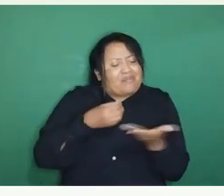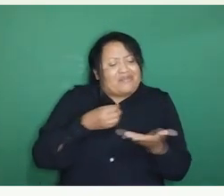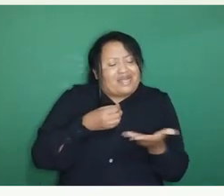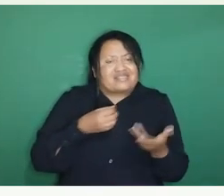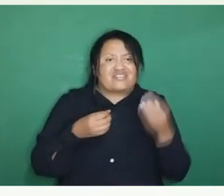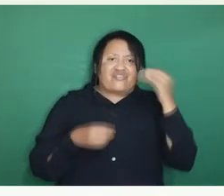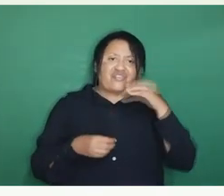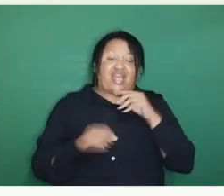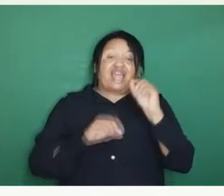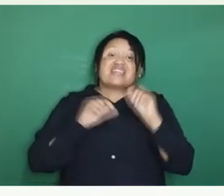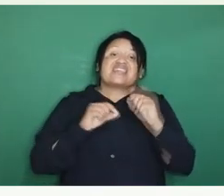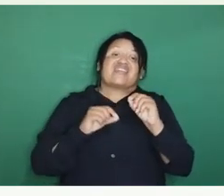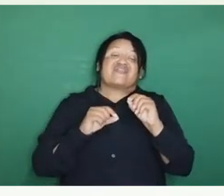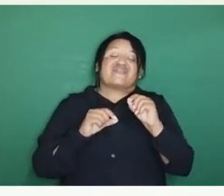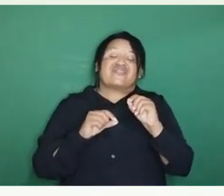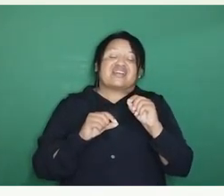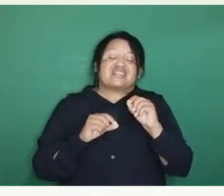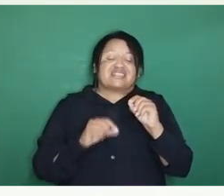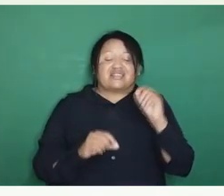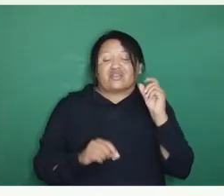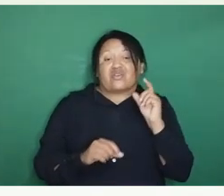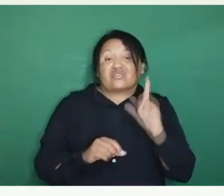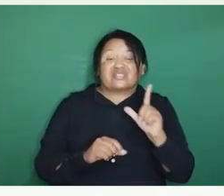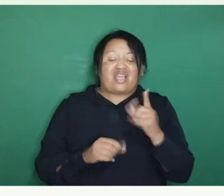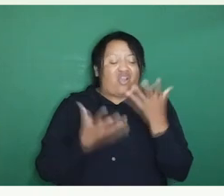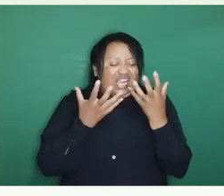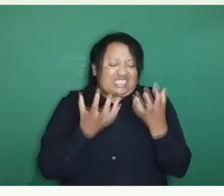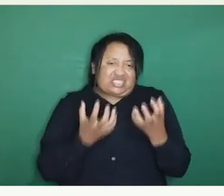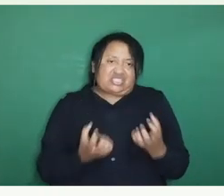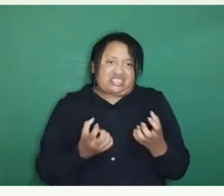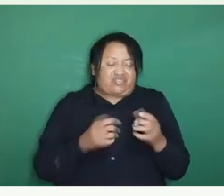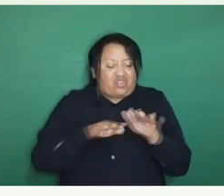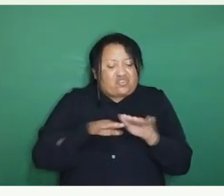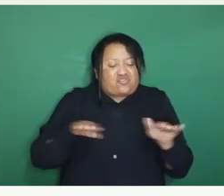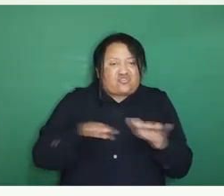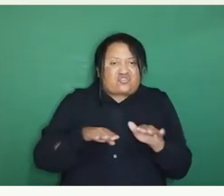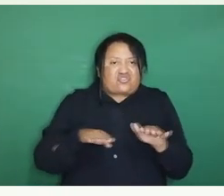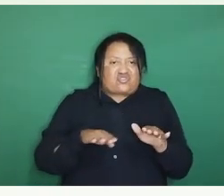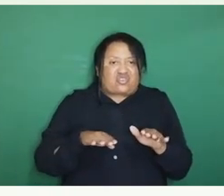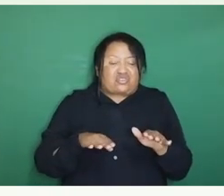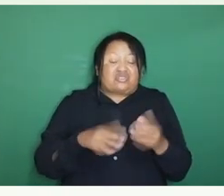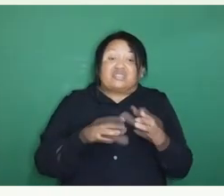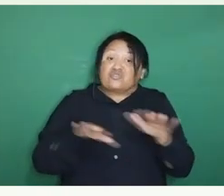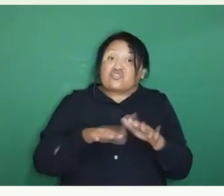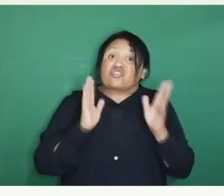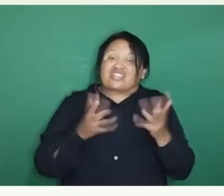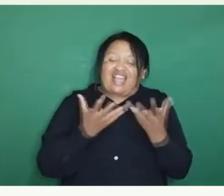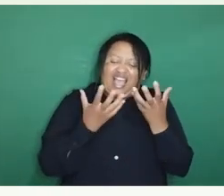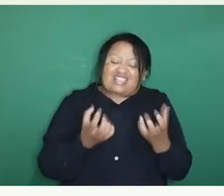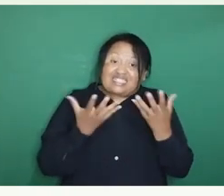acidificar o solo e o solo já tá ácido ele quer corrigir o PH então letra A falsa